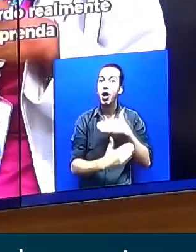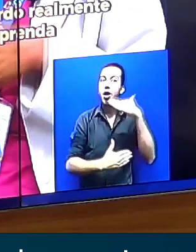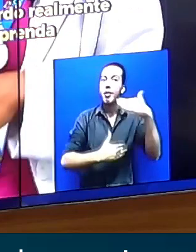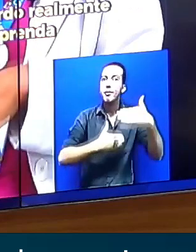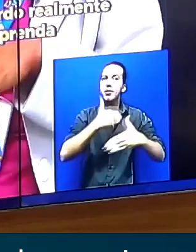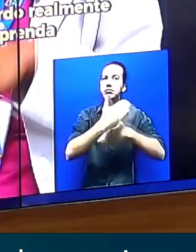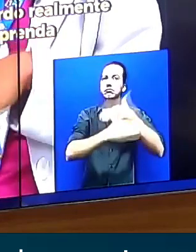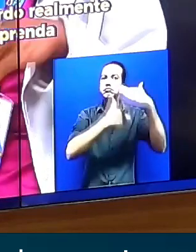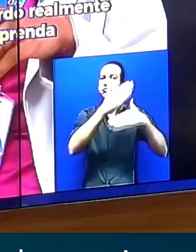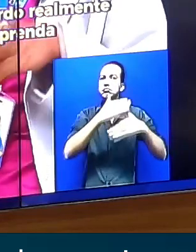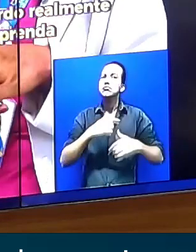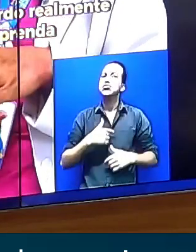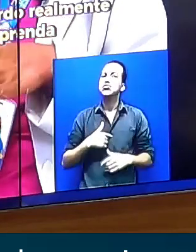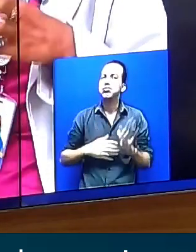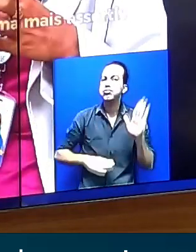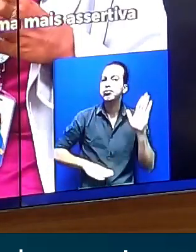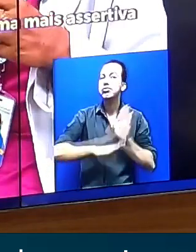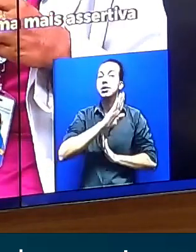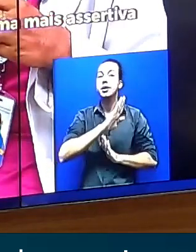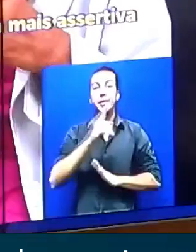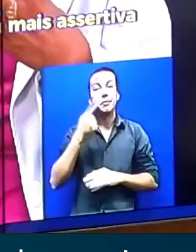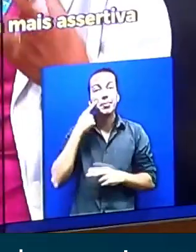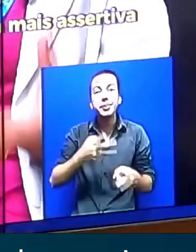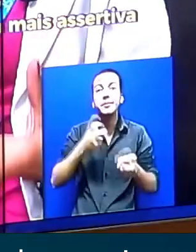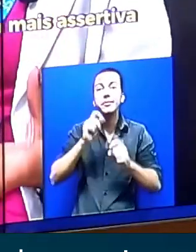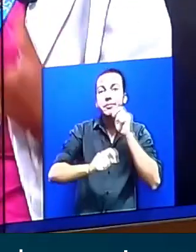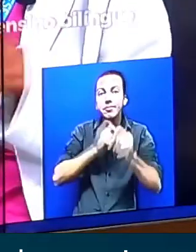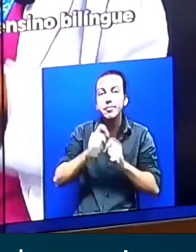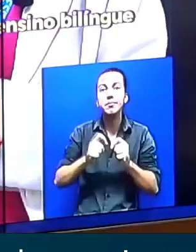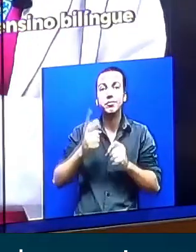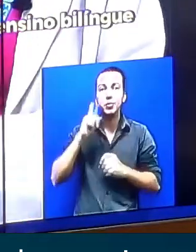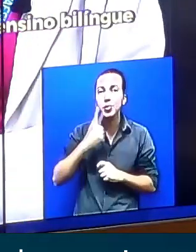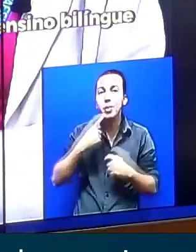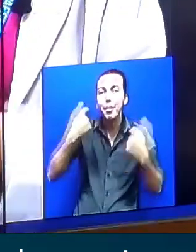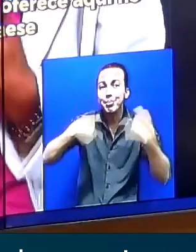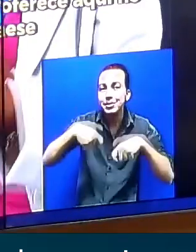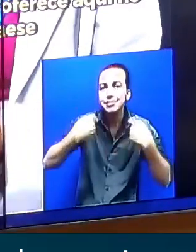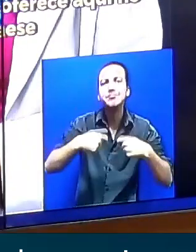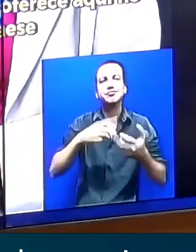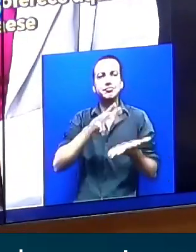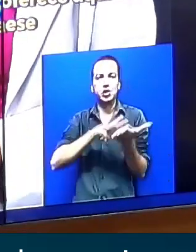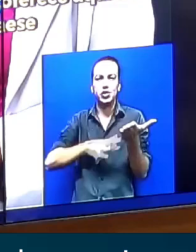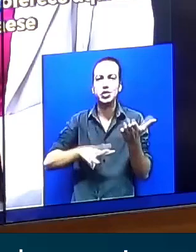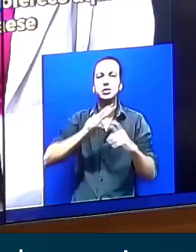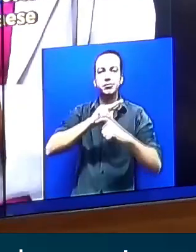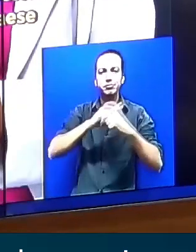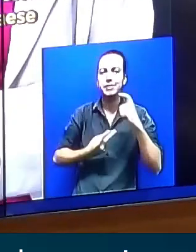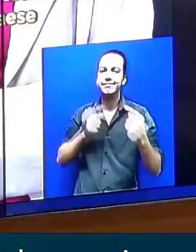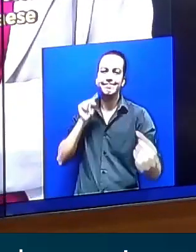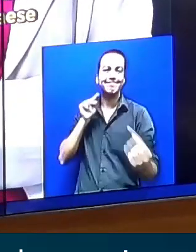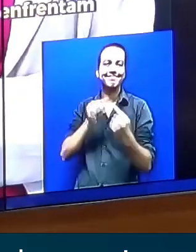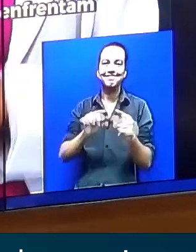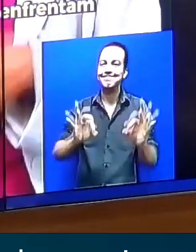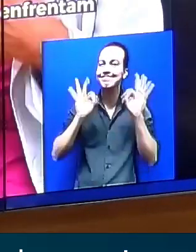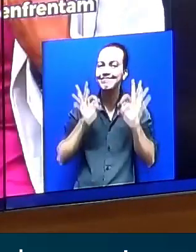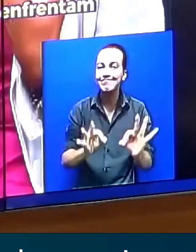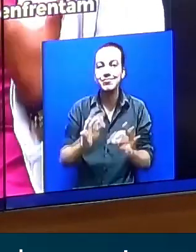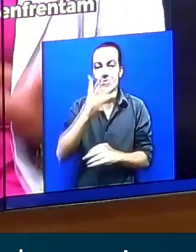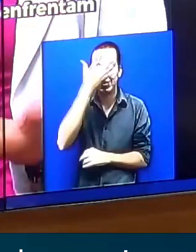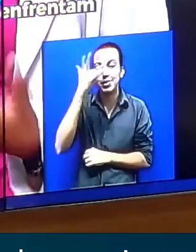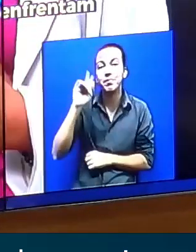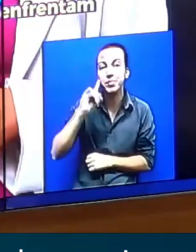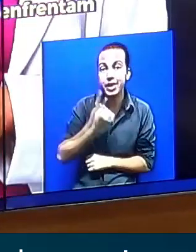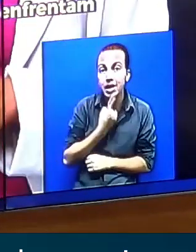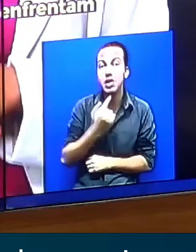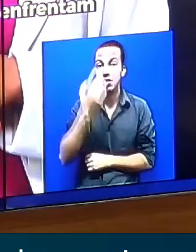que o surdo realmente aprenda de uma forma mais assertiva, que é com o ensino bilíngue, o que a gente oferece aqui no IPAES. Né, a gente sabe das dificuldades